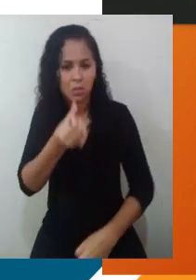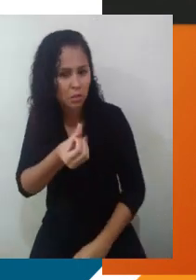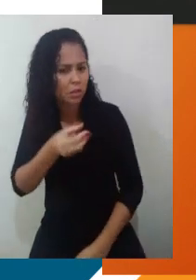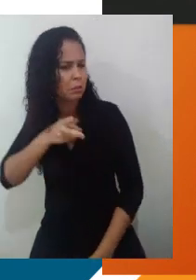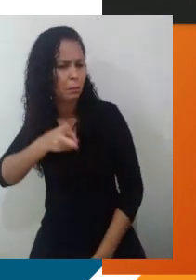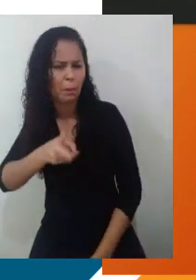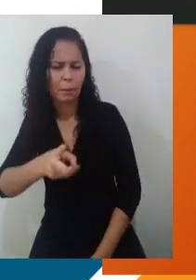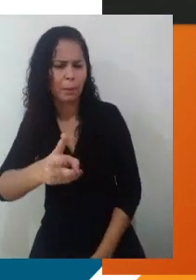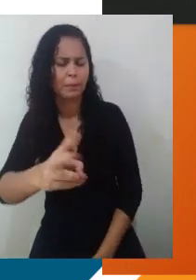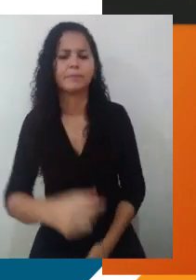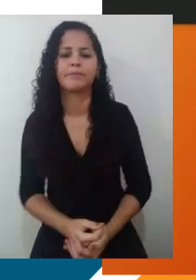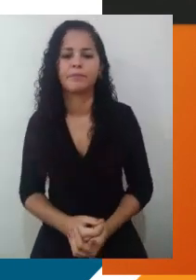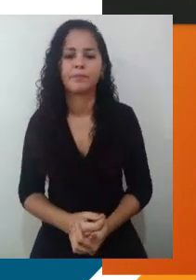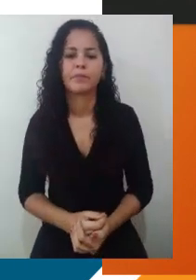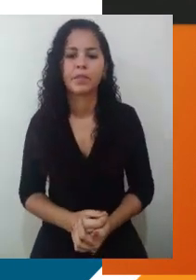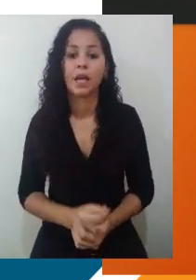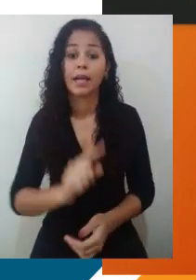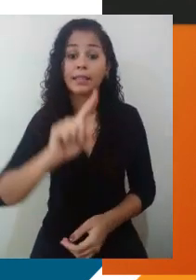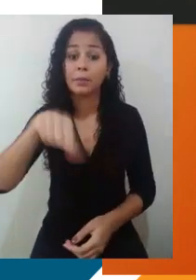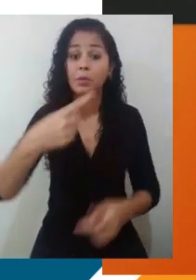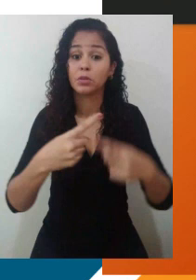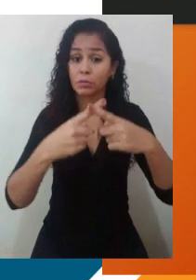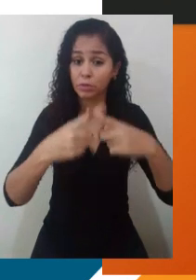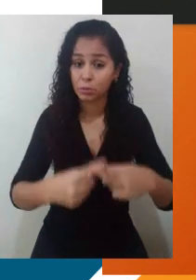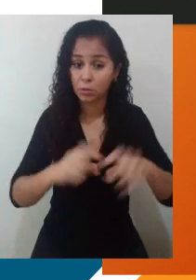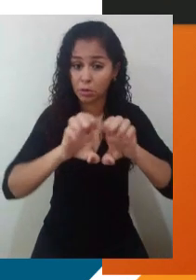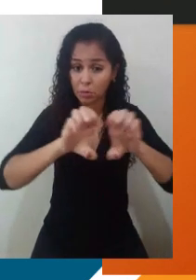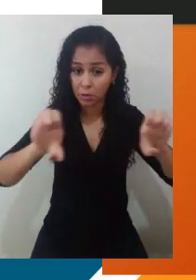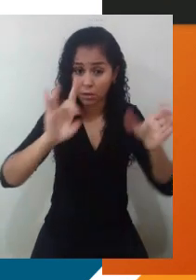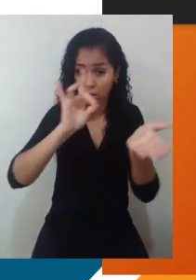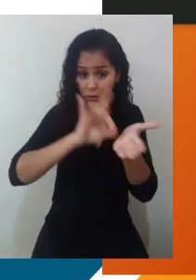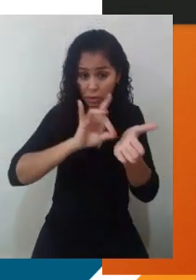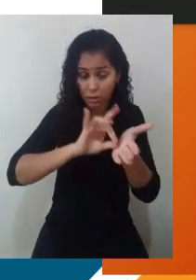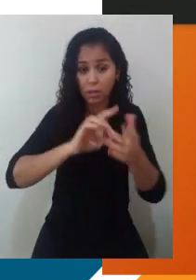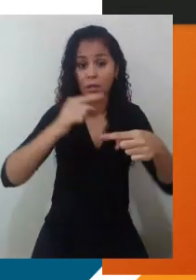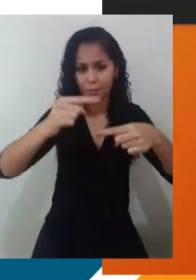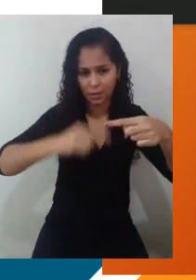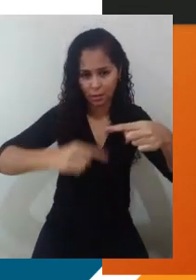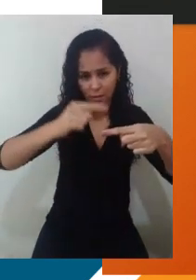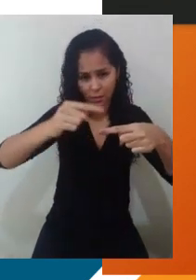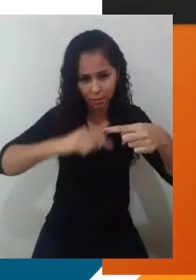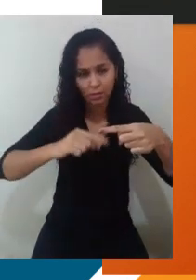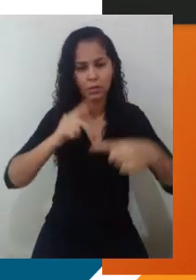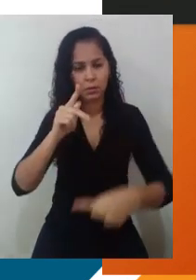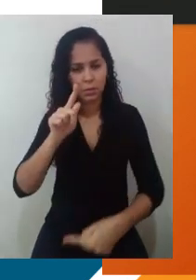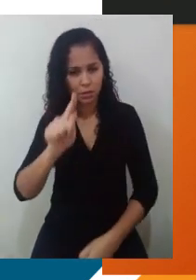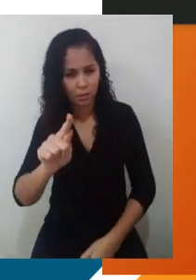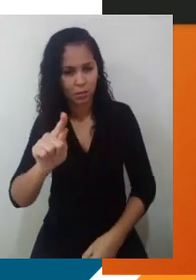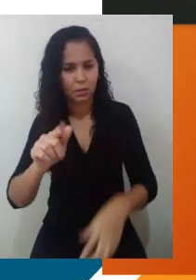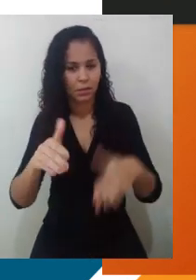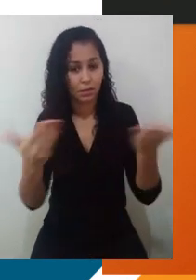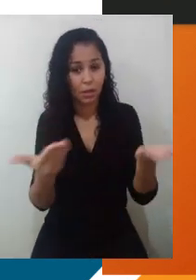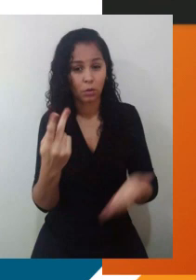6 vezes 3 é 18 e assim por diante. Em seguida eu vou multiplicar a expressão original pela razão da progressão